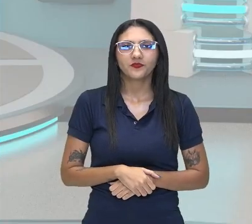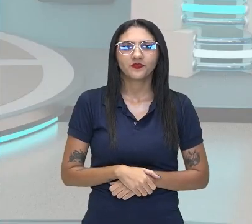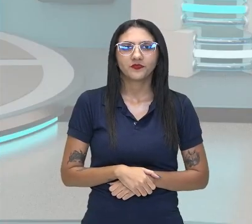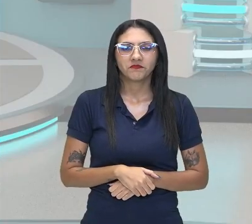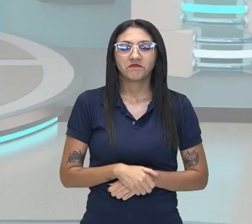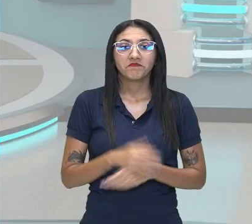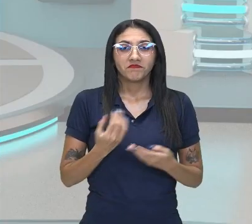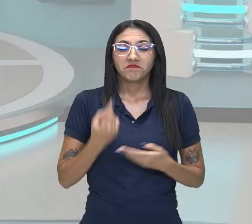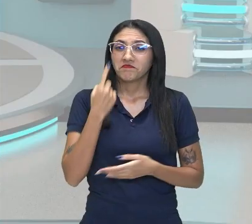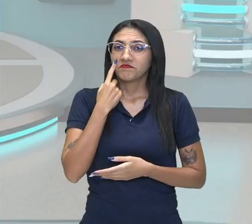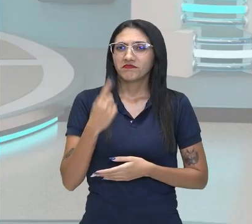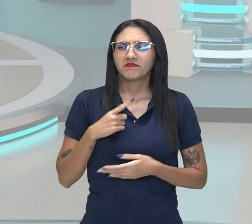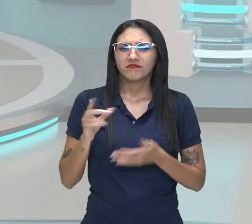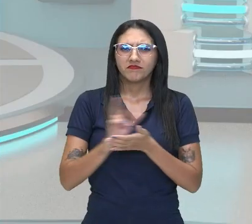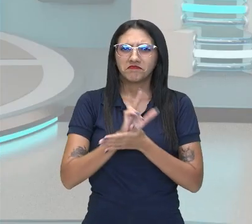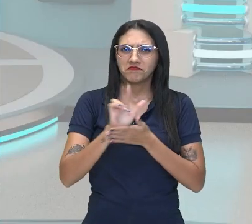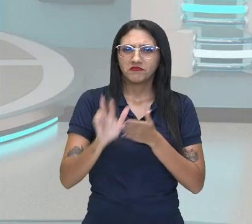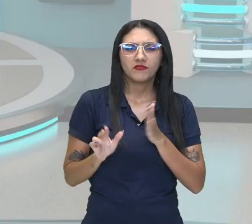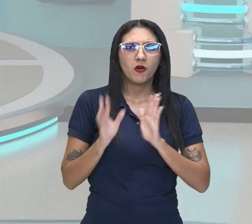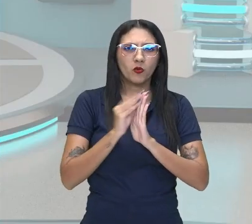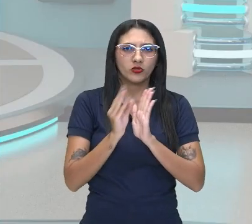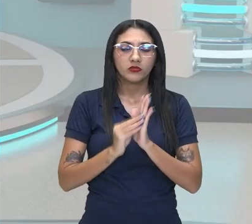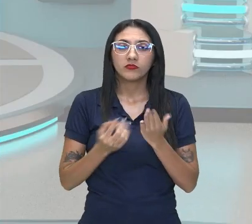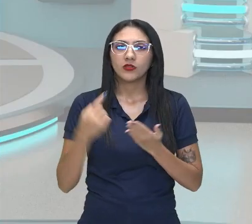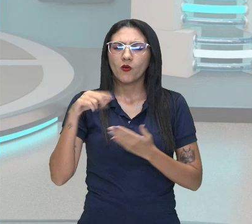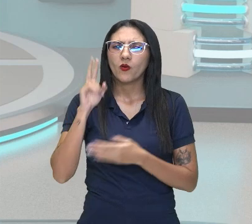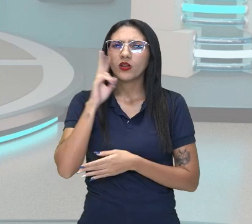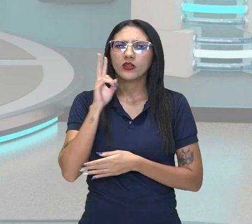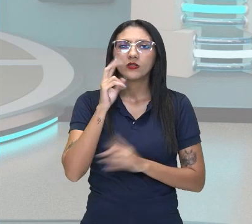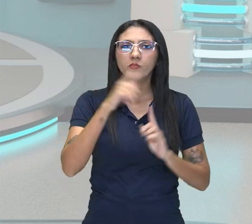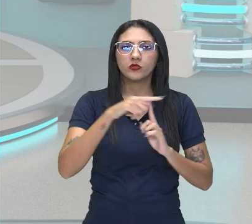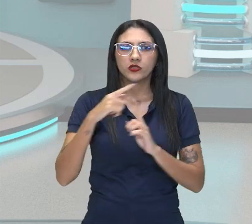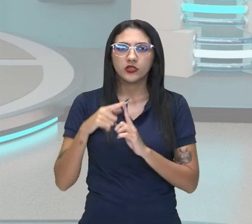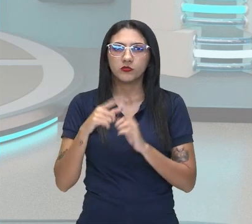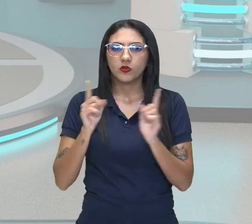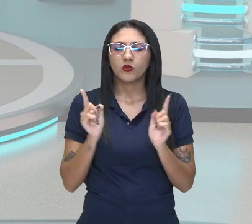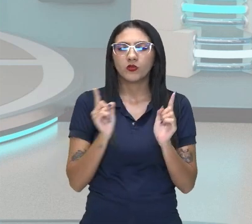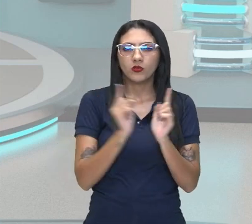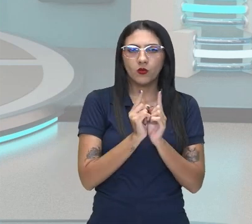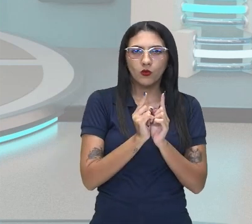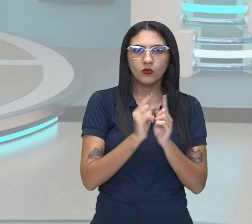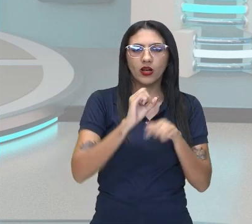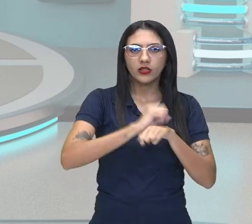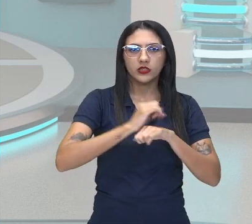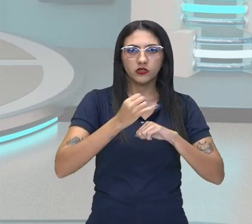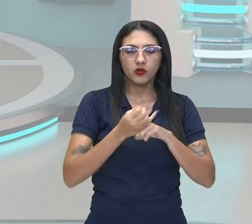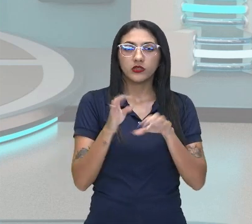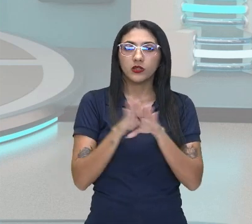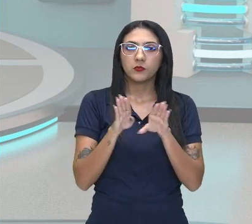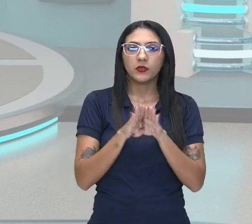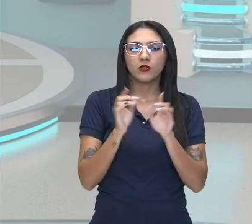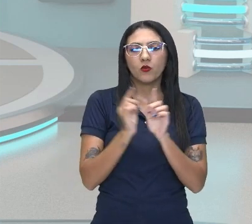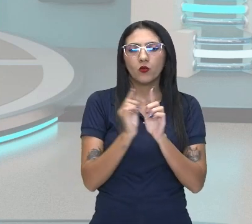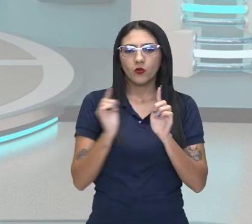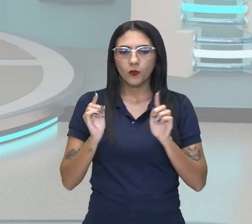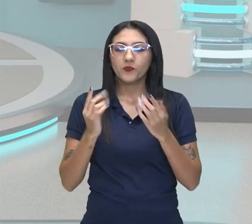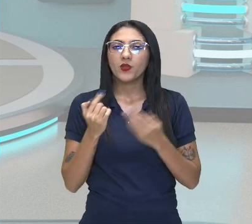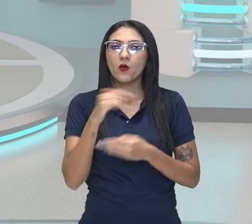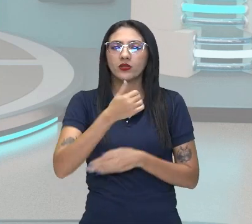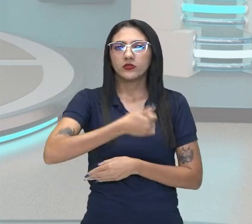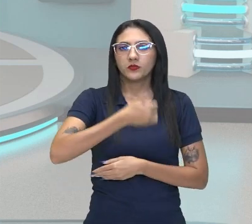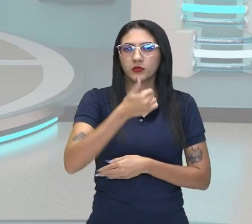muita coisa aí para vocês digerirem. Lembra aí, short adjectives, long adjectives. Para os adjetivos curtos,